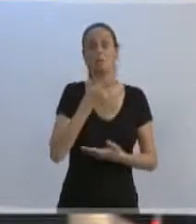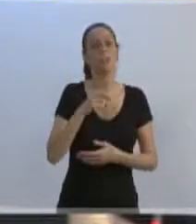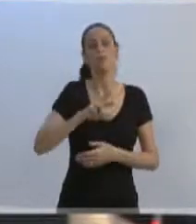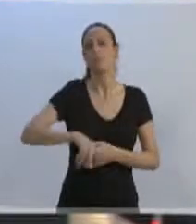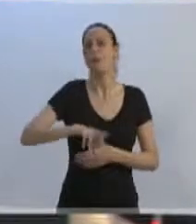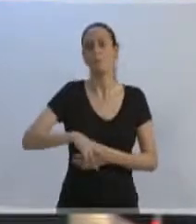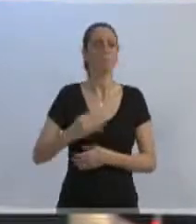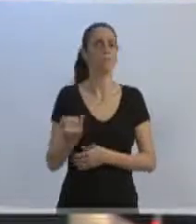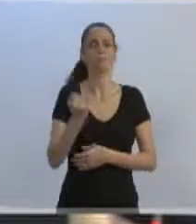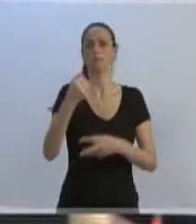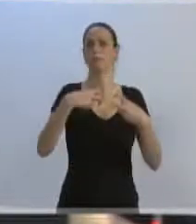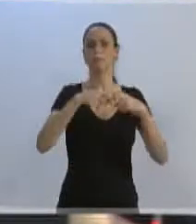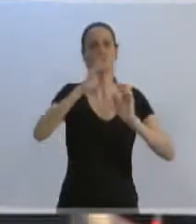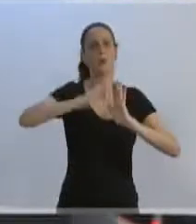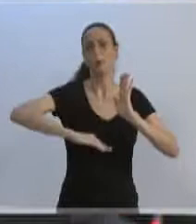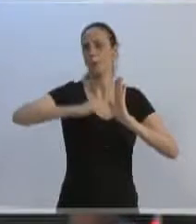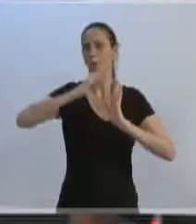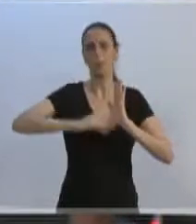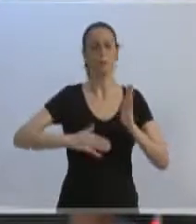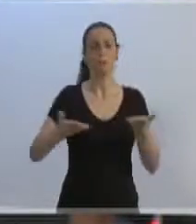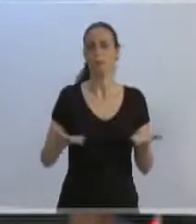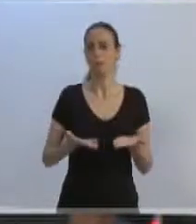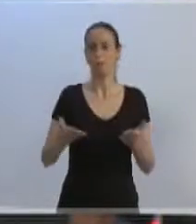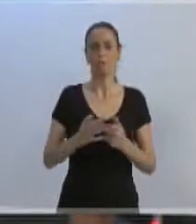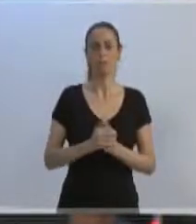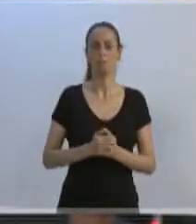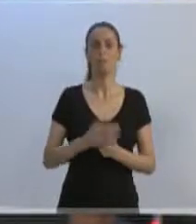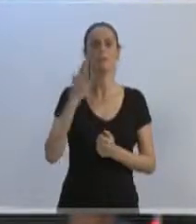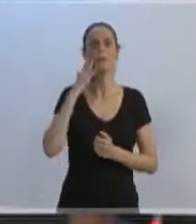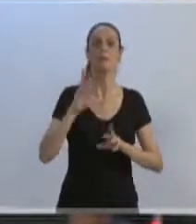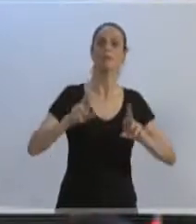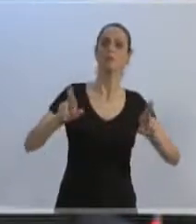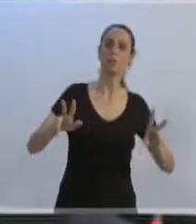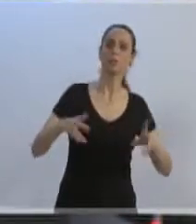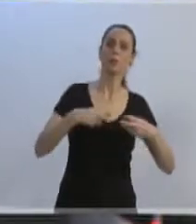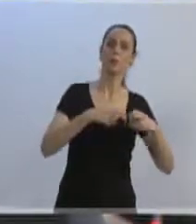neste momento pintar os ônibus até para diferenciar